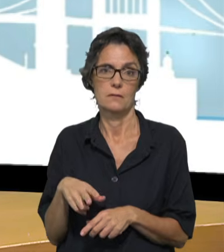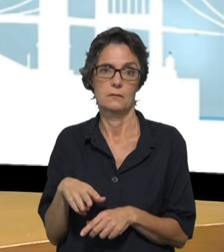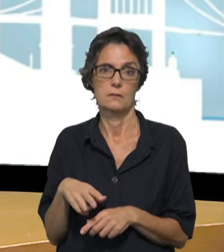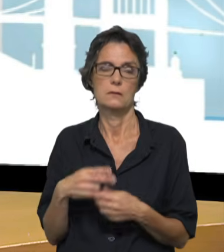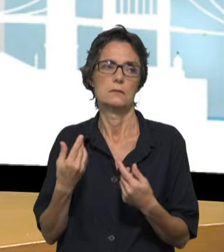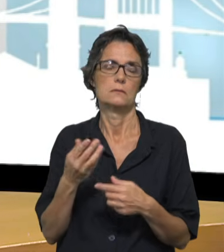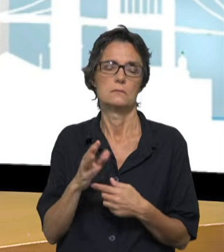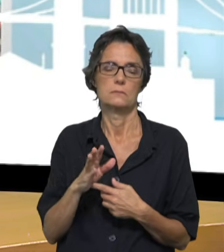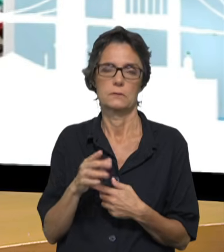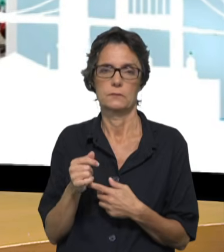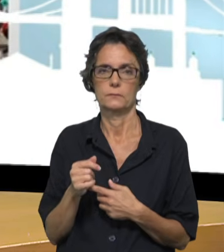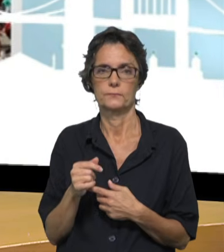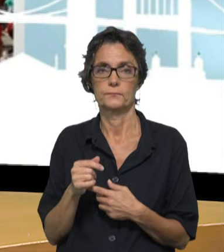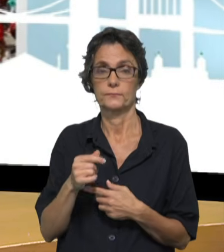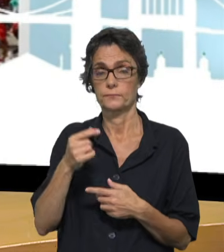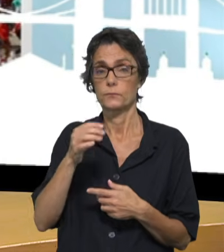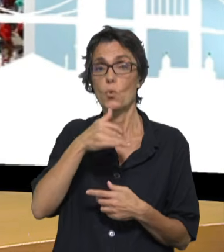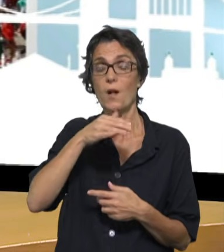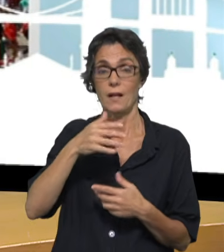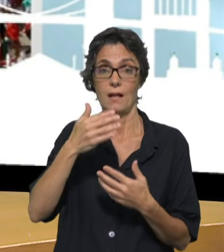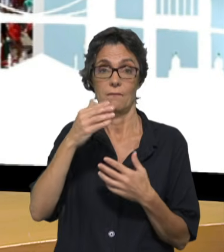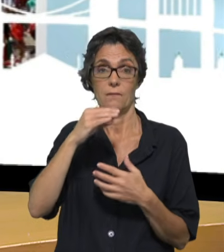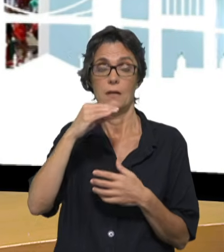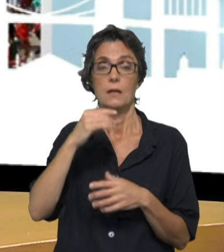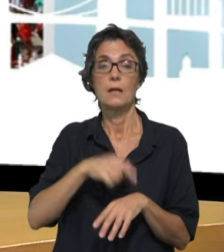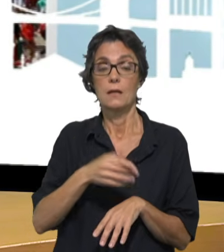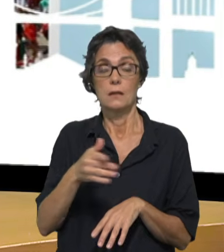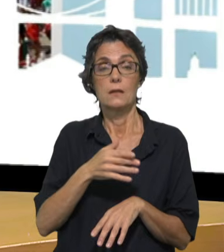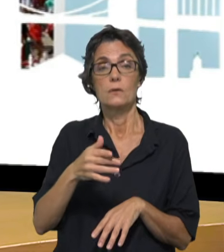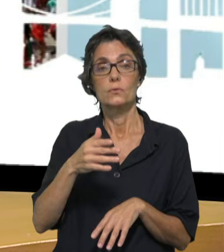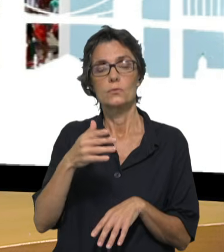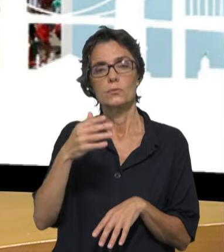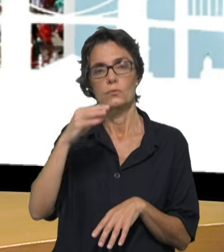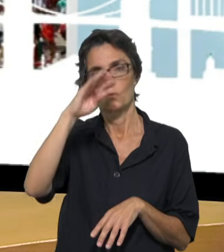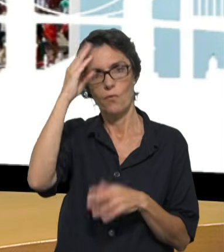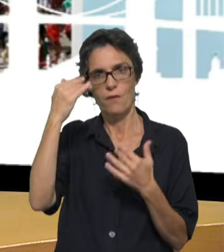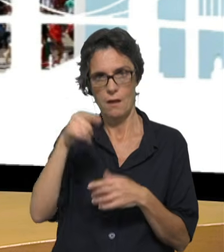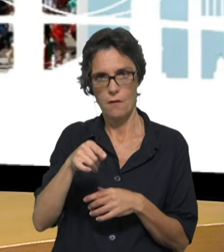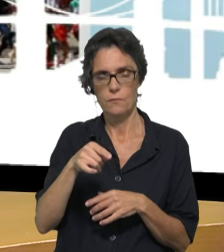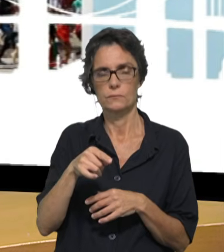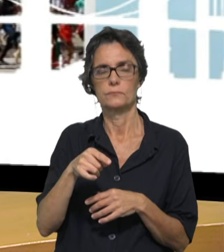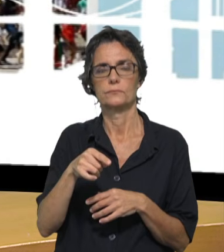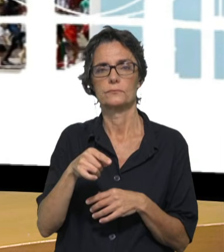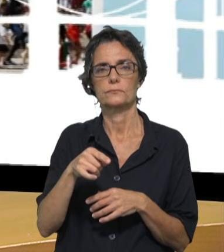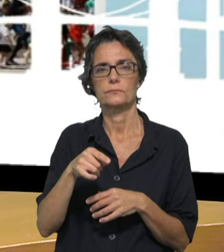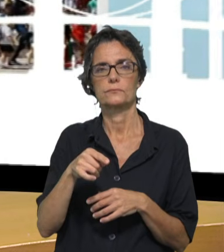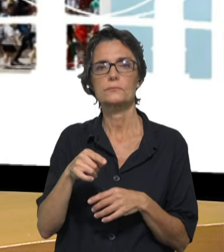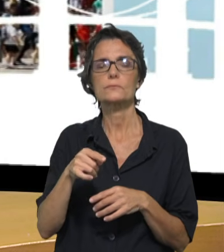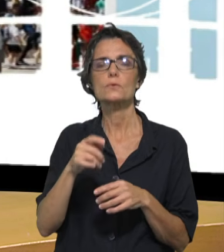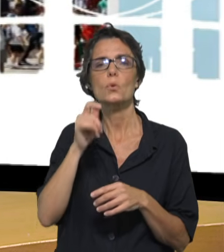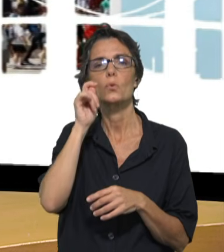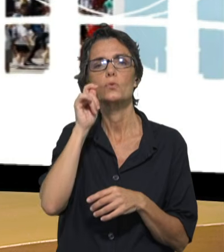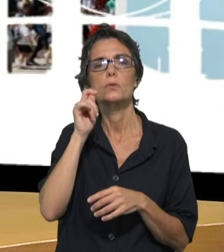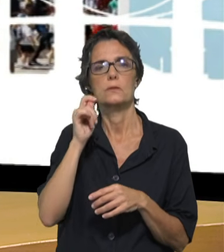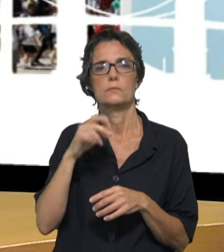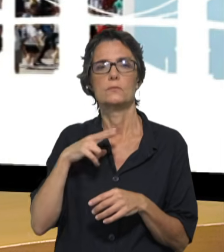por exemplo, no Algarve, diminuiu a questão do turismo português no Algarve devido